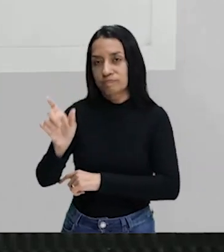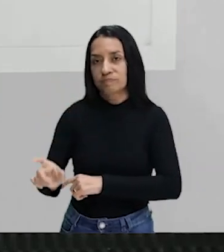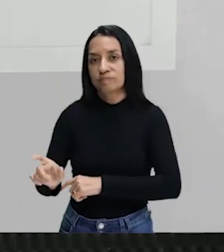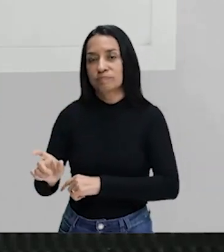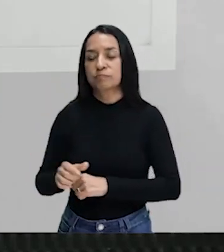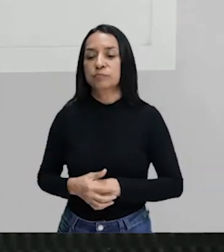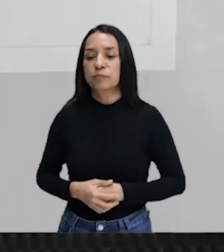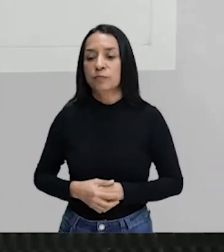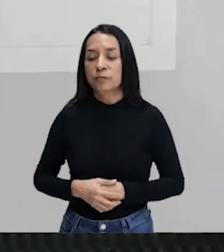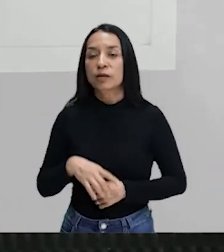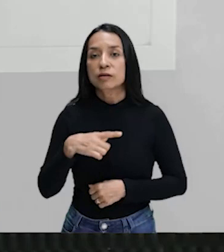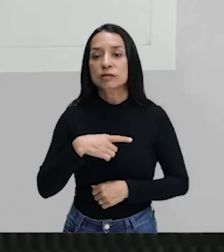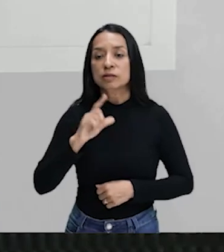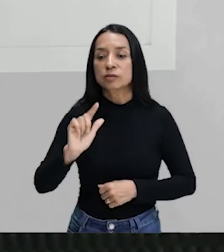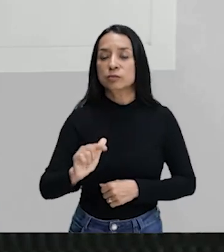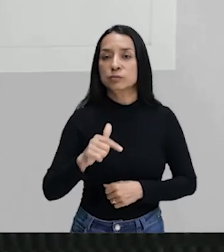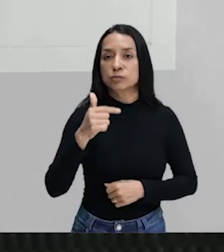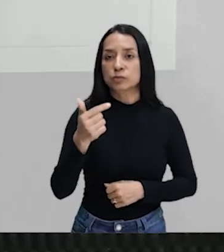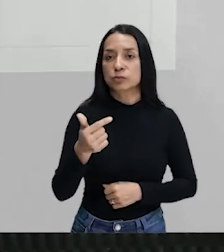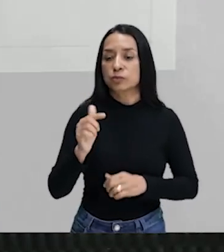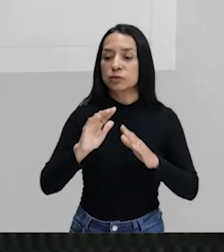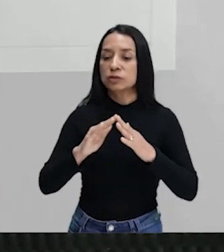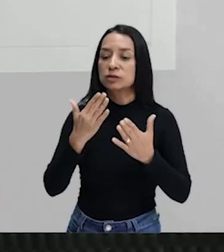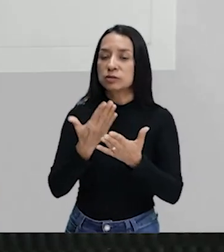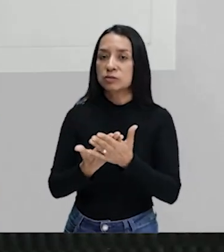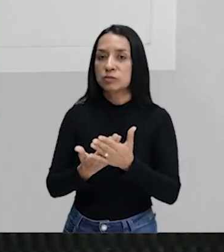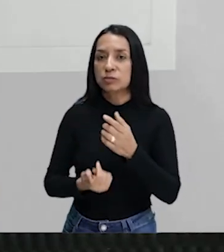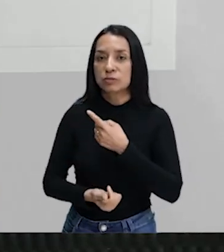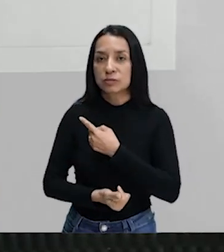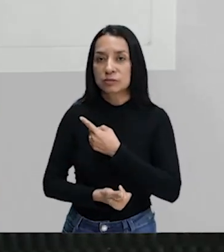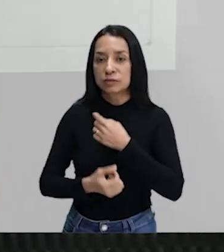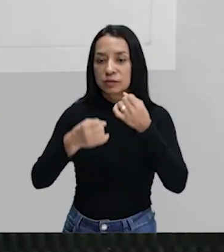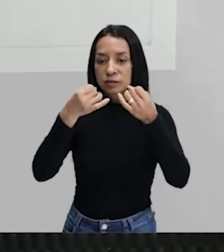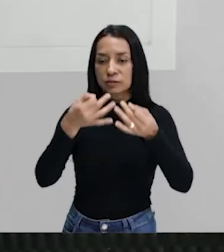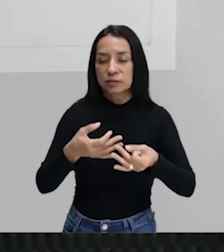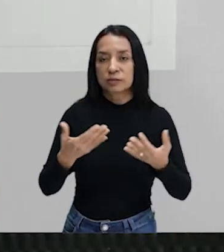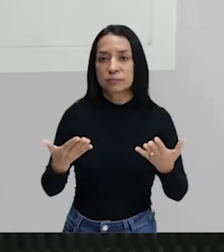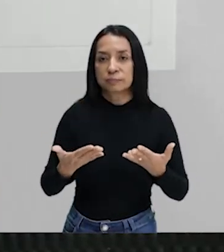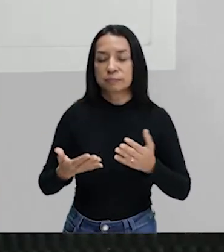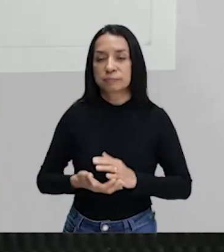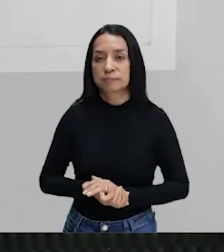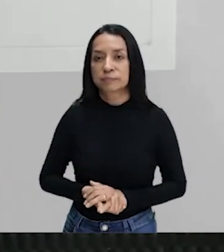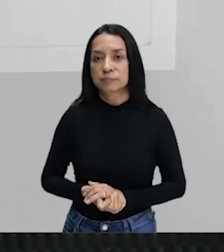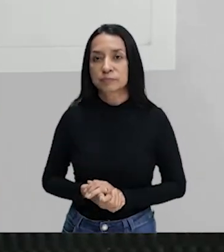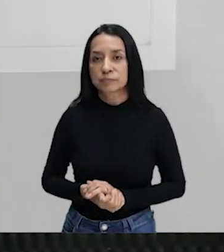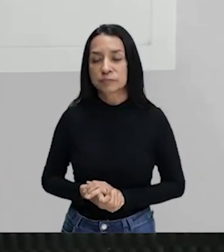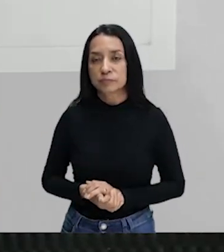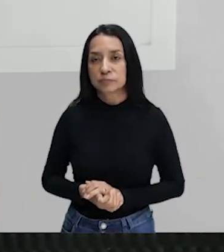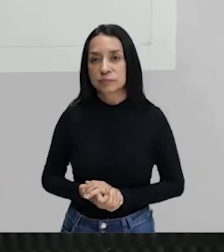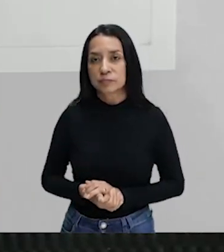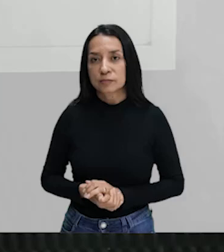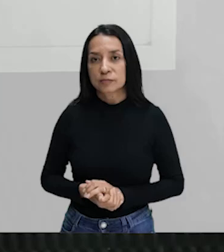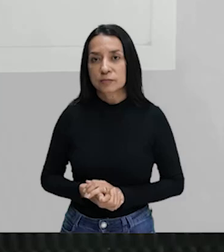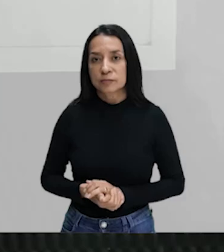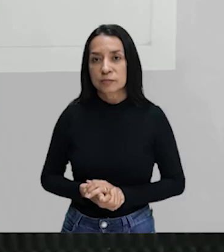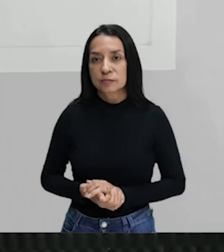uma outra, tá, escola a tratar aqui, que trazemos aqui